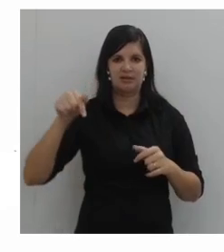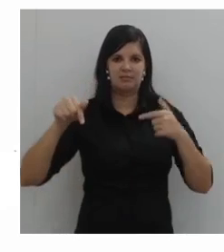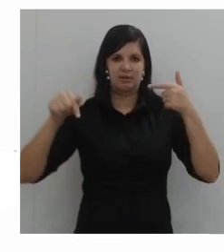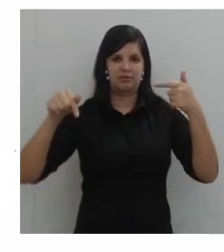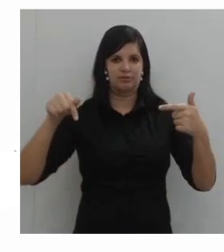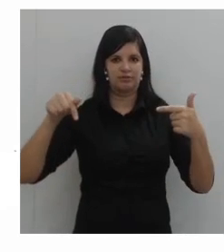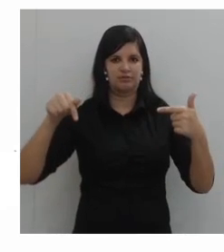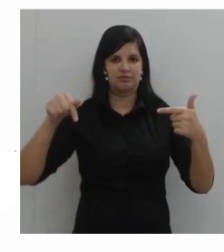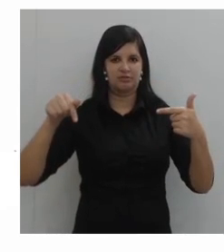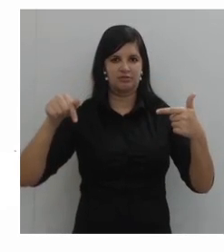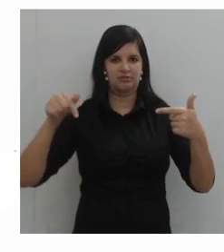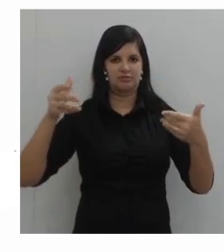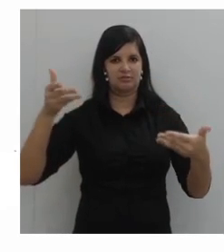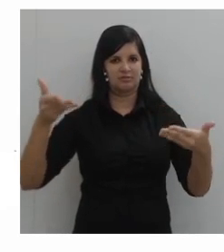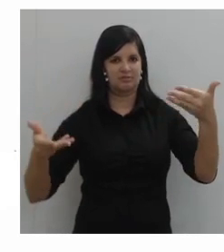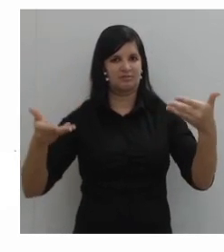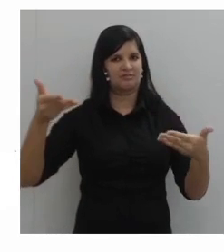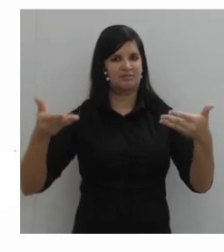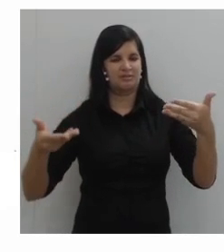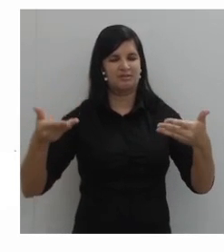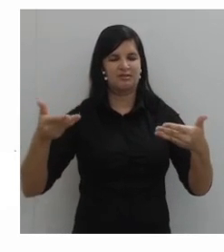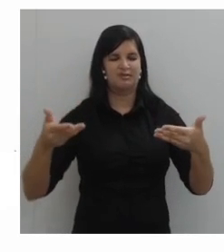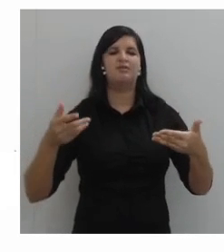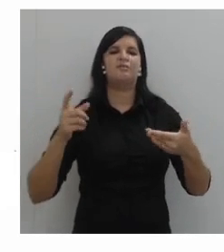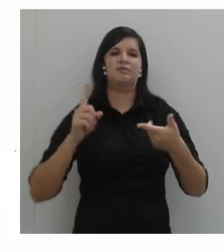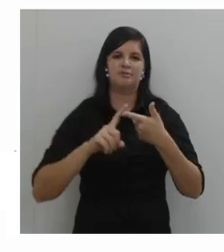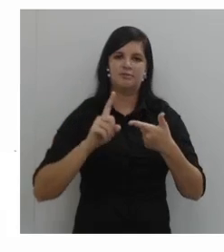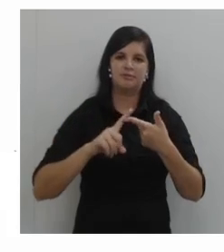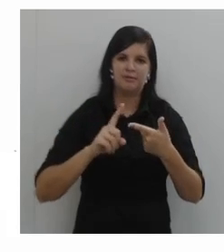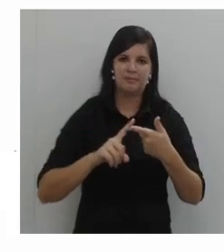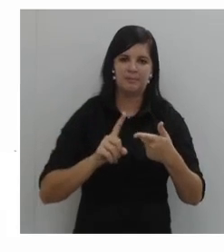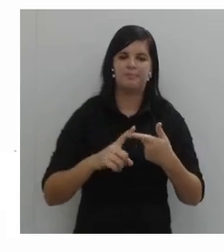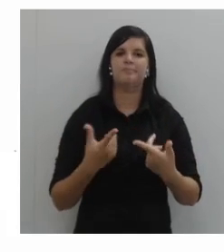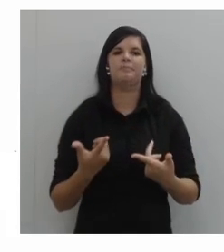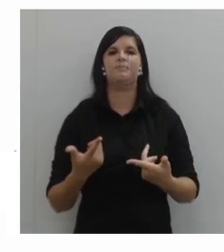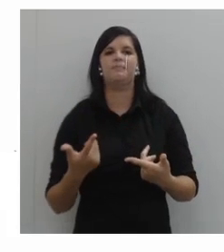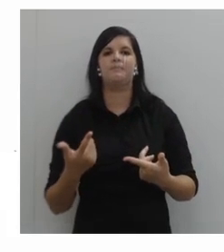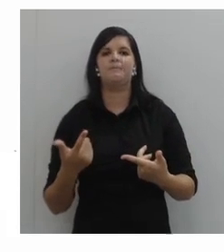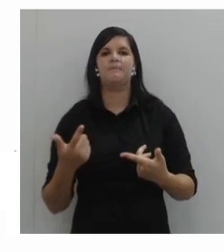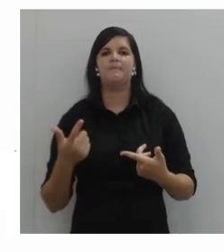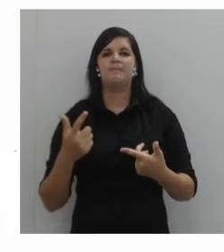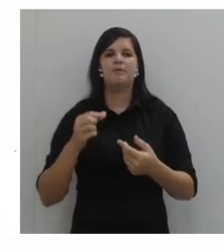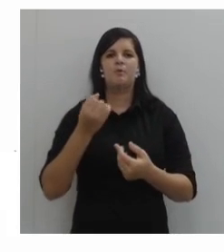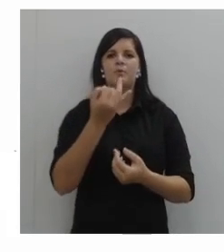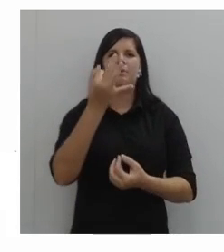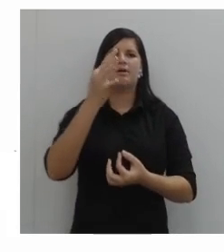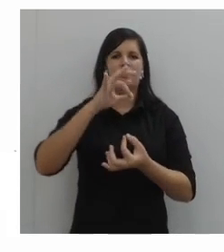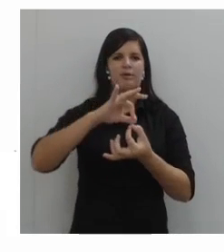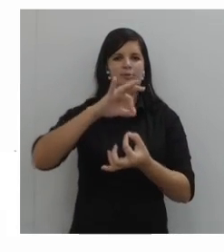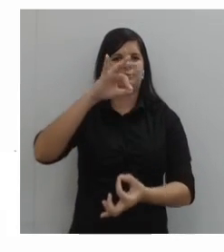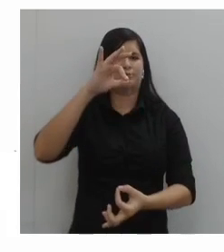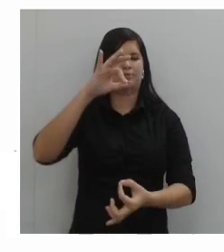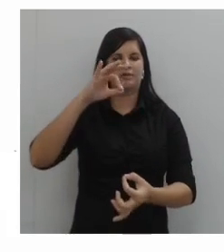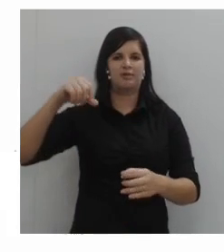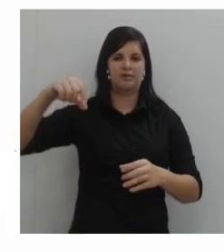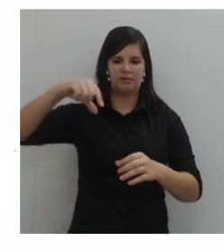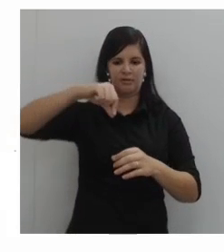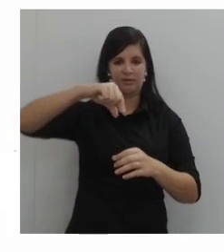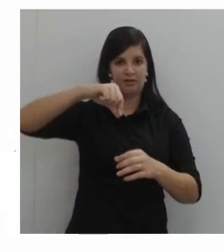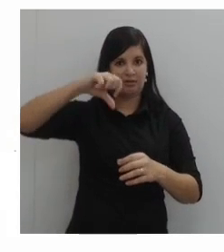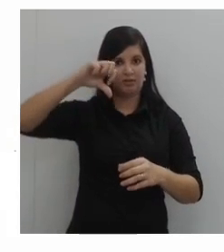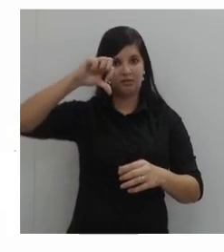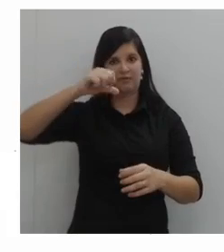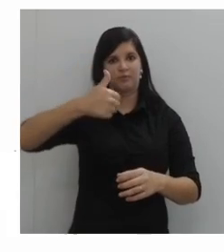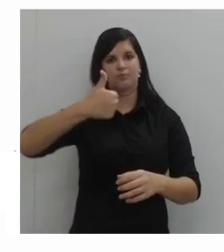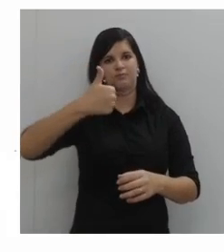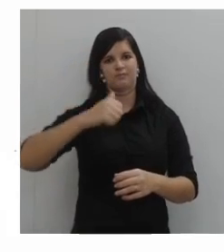2, assim como, o que é que você quer agora? Você quer saber qual é a altura quando você tem